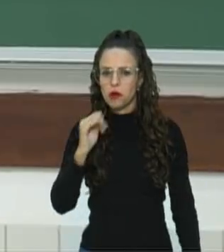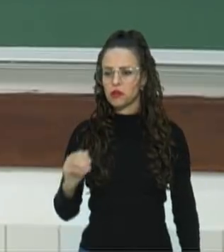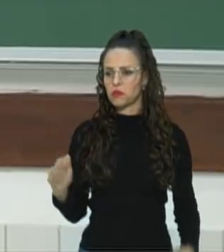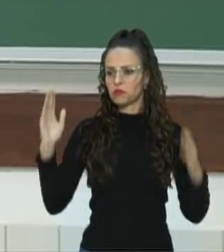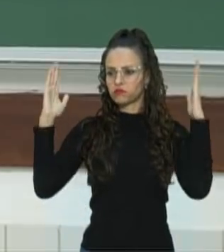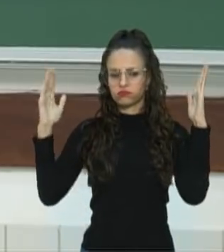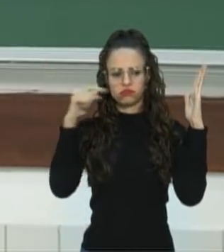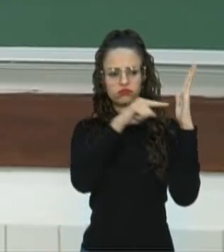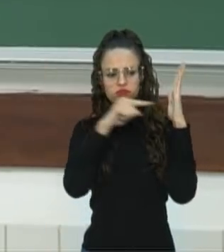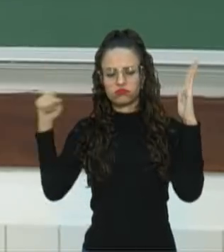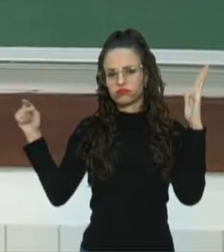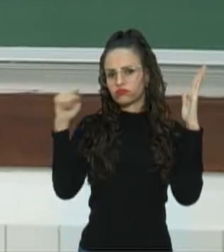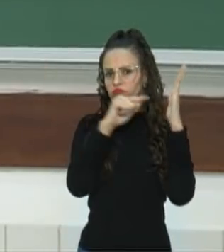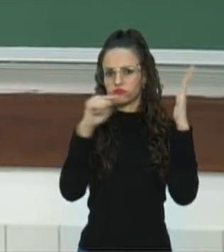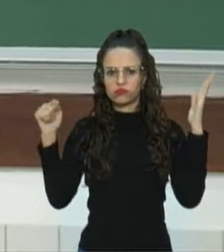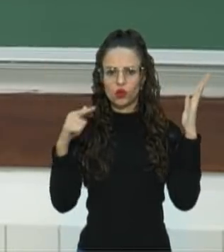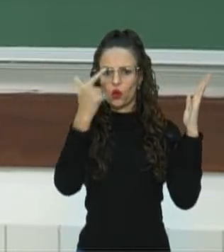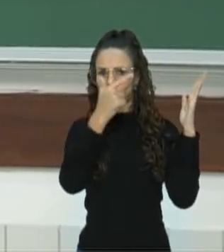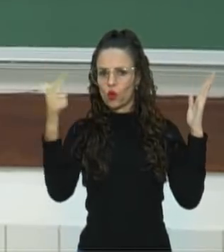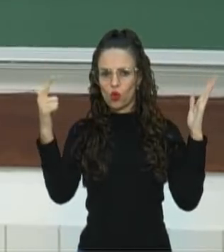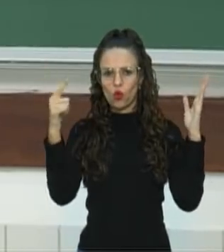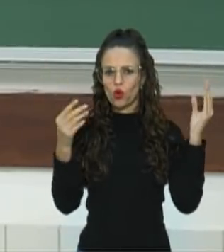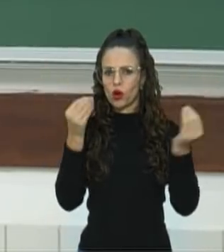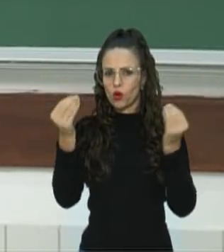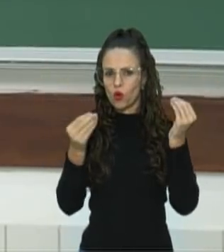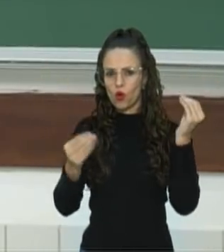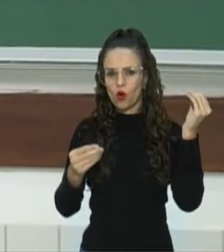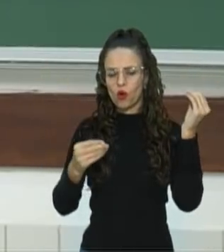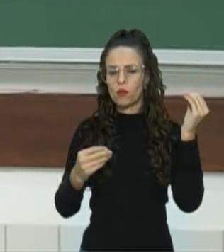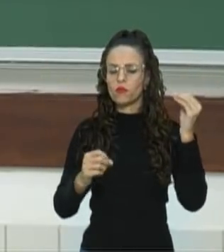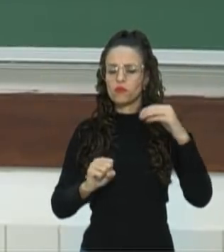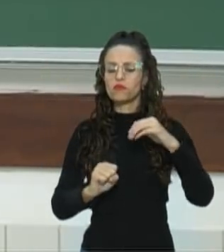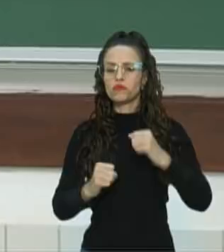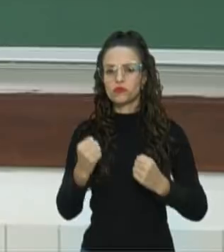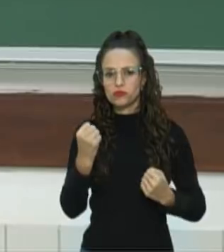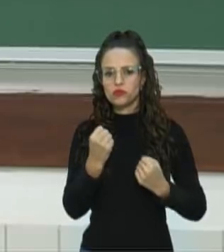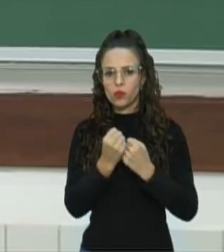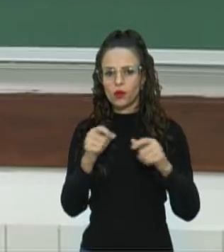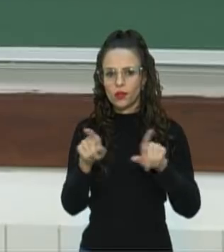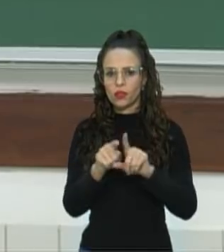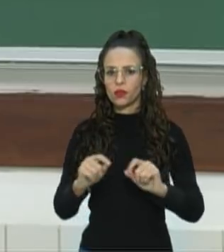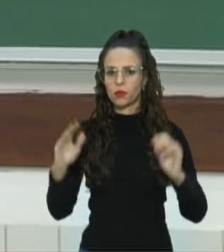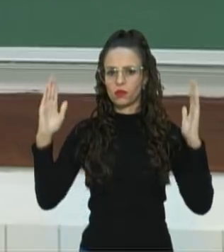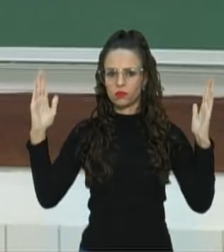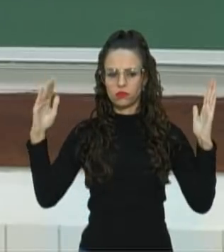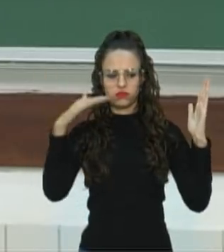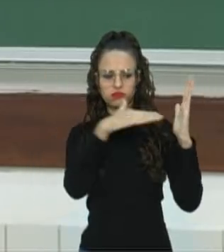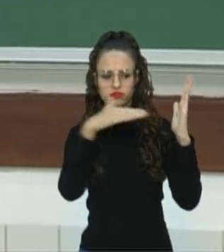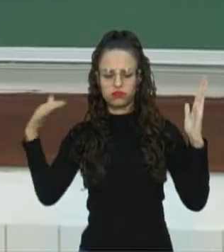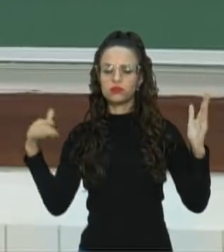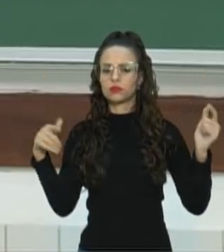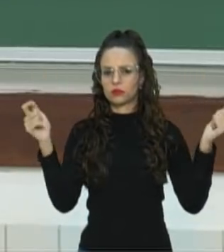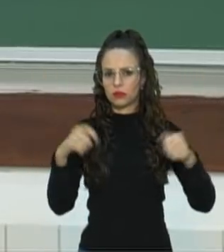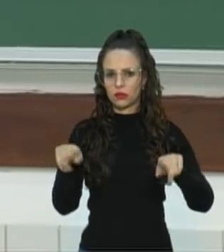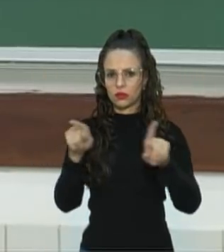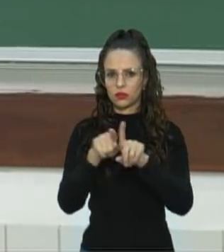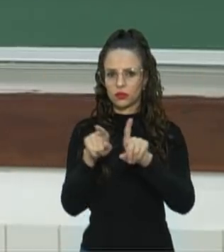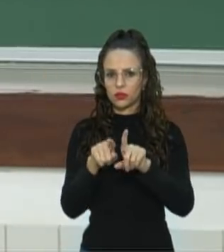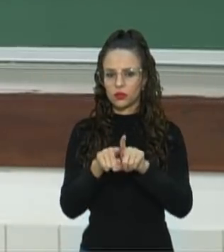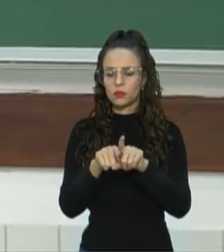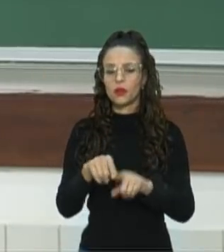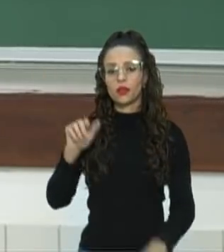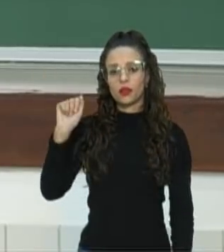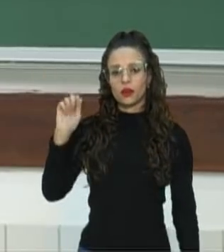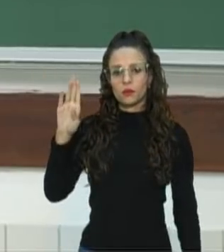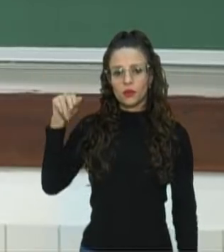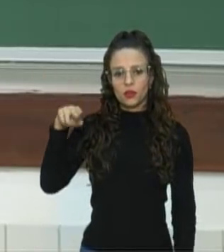ou outro objeto que possa dar suporte a essas estruturas também pode ser utilizadas. Então, sempre a